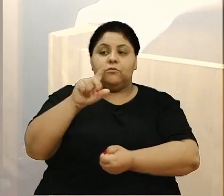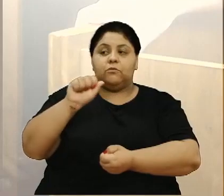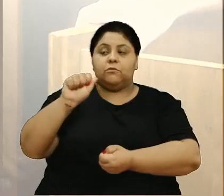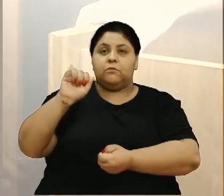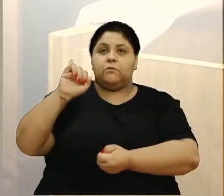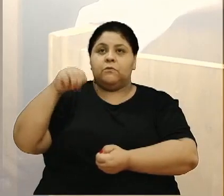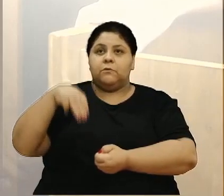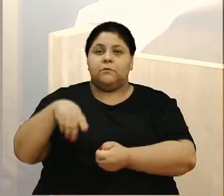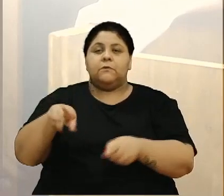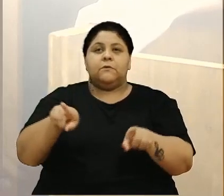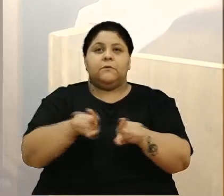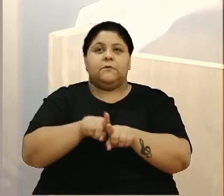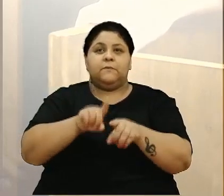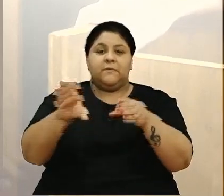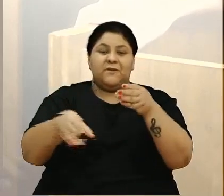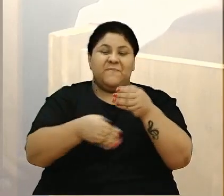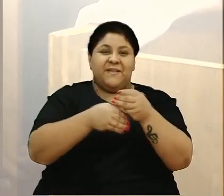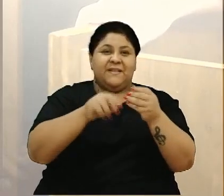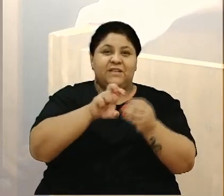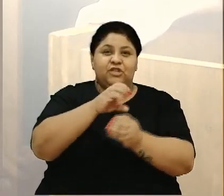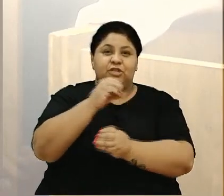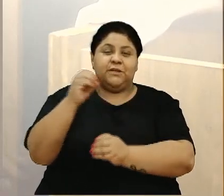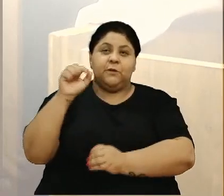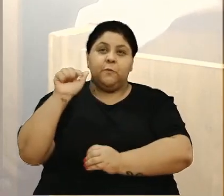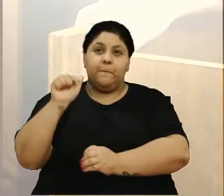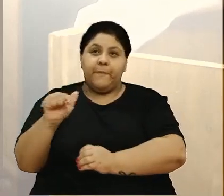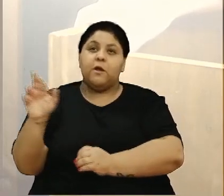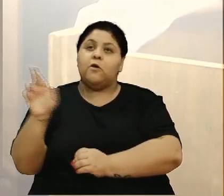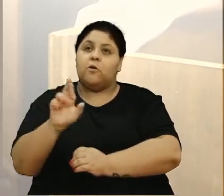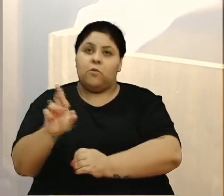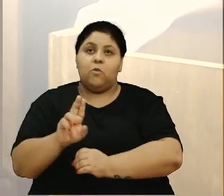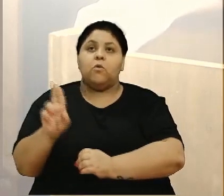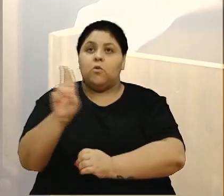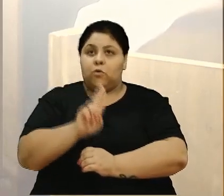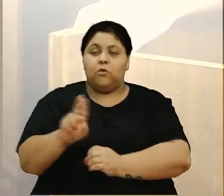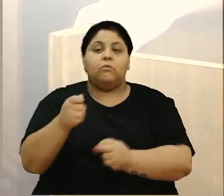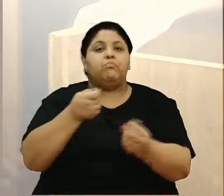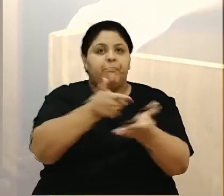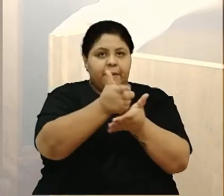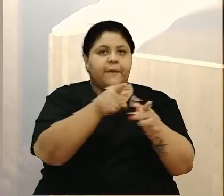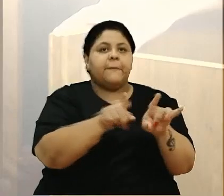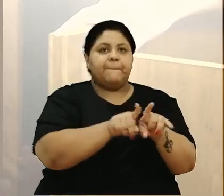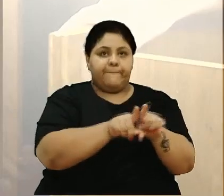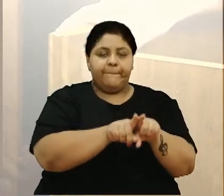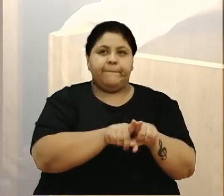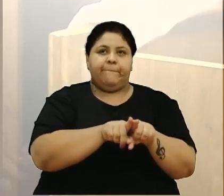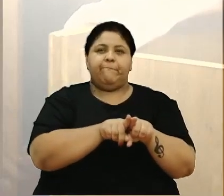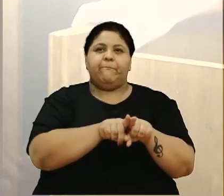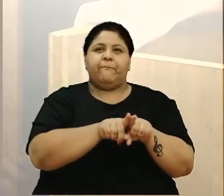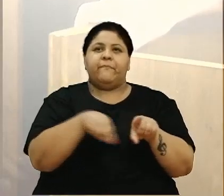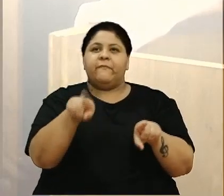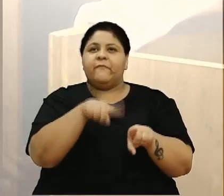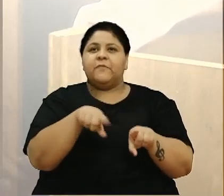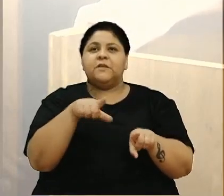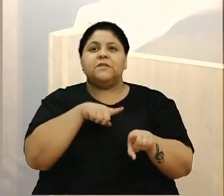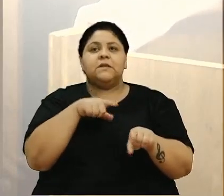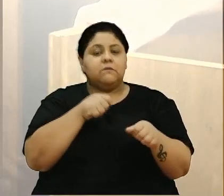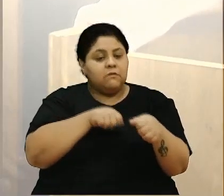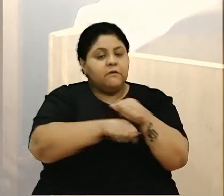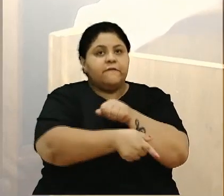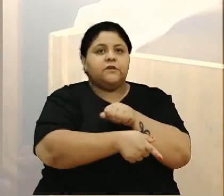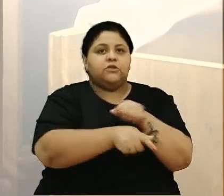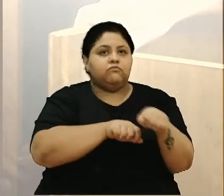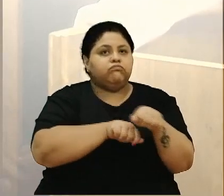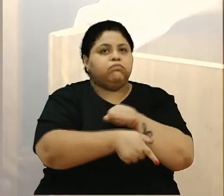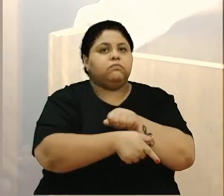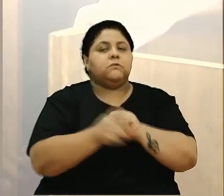500 mil reais naquela oportunidade, né, que será utilizado para custeio. E a gente tem que investir, né? Investir na